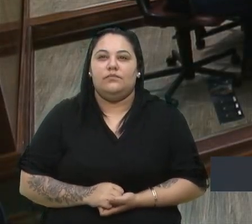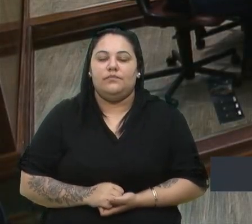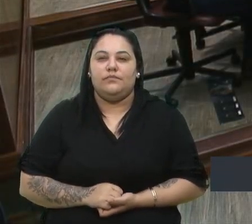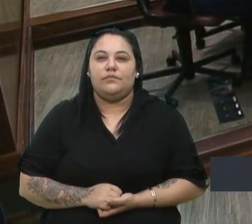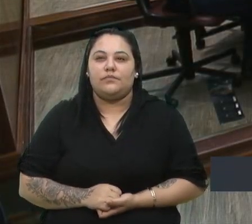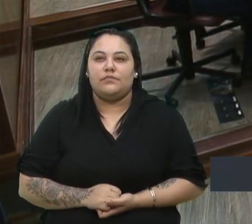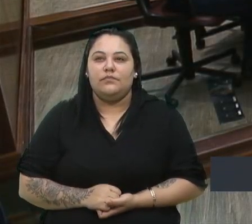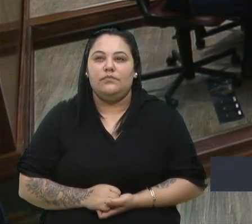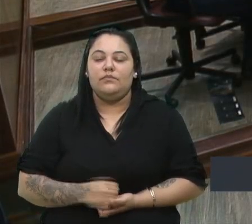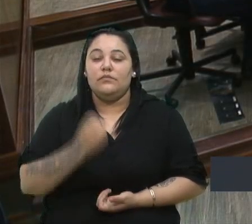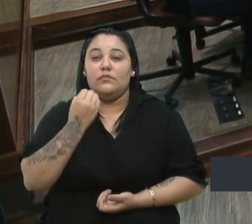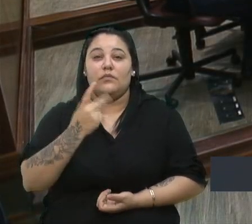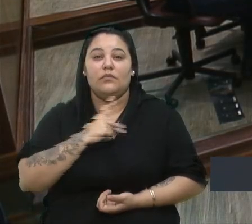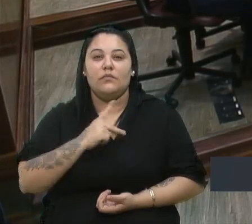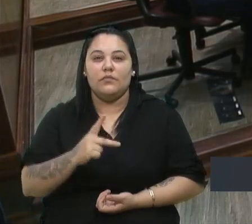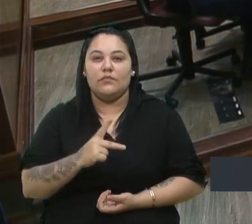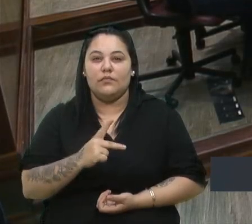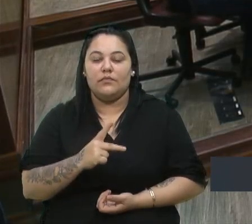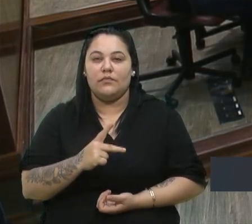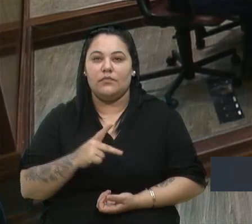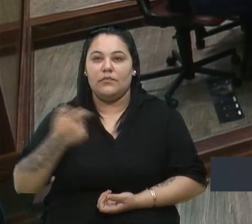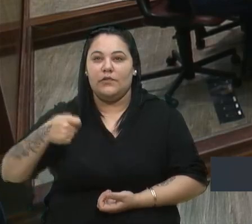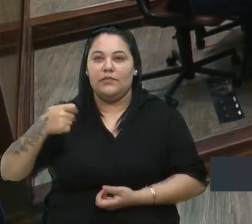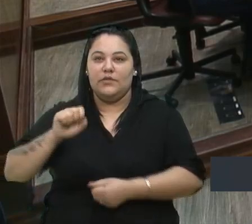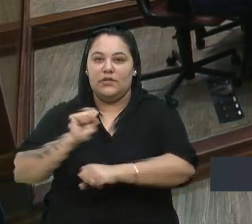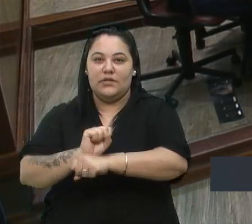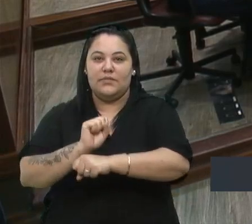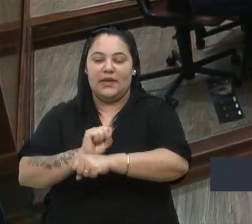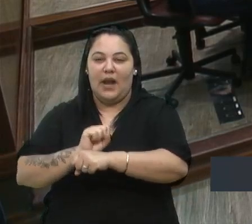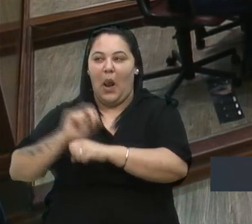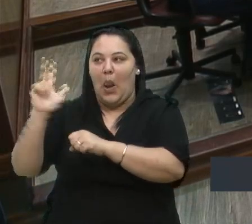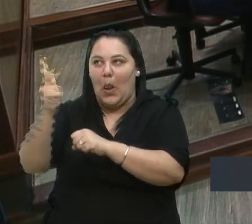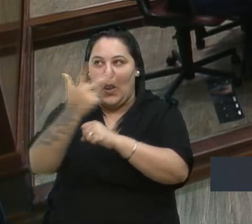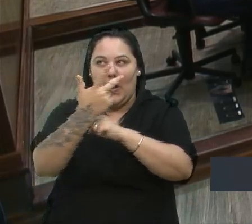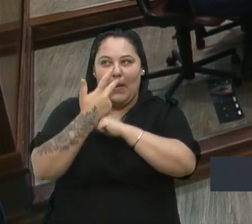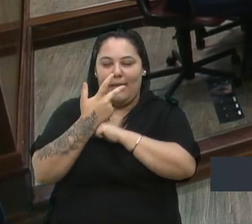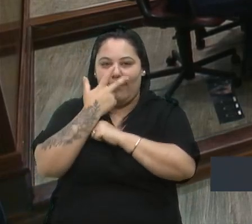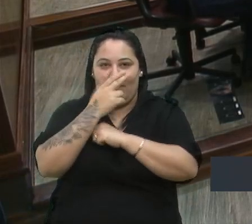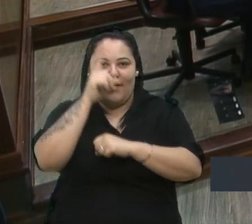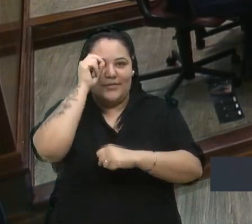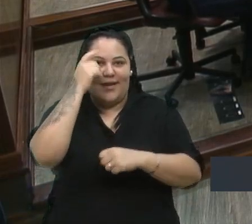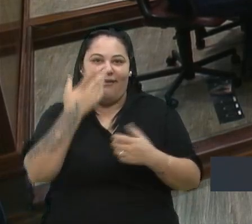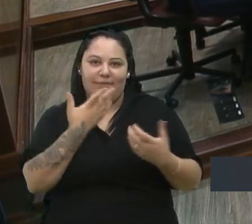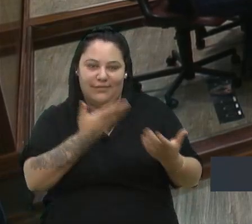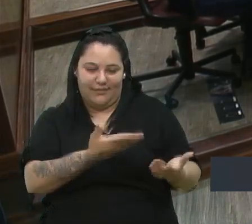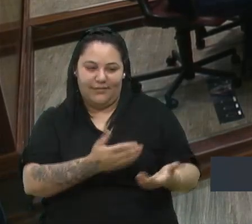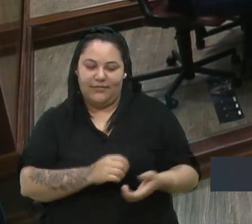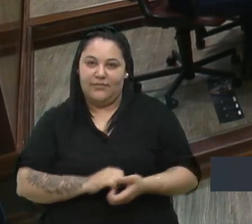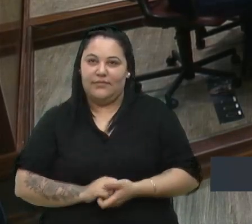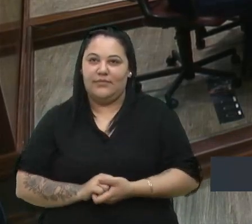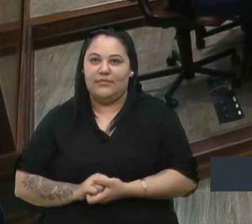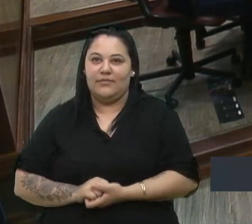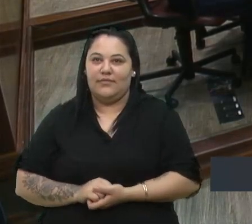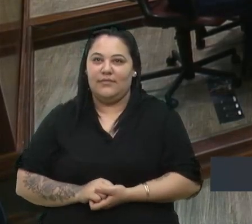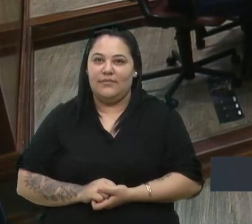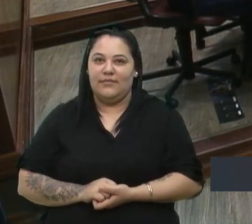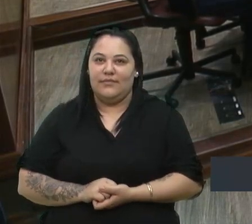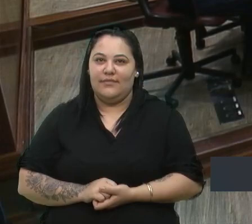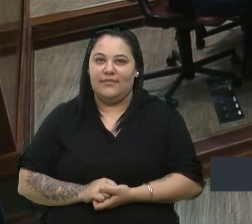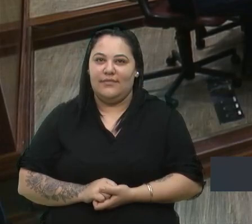Bom, presidente, não precisa esperar a câmera chegar, que nem o vereador Scalco, né? Não, aqui parece